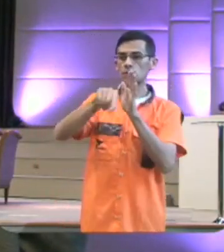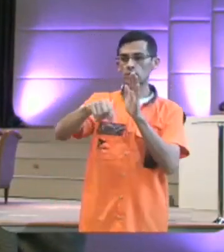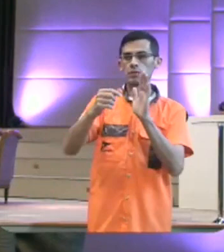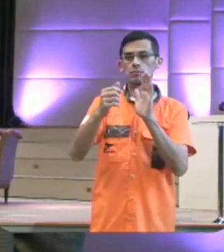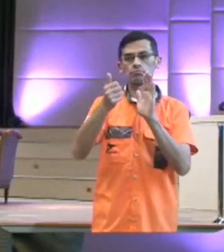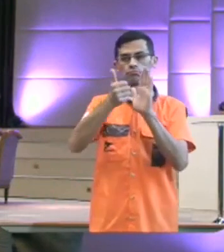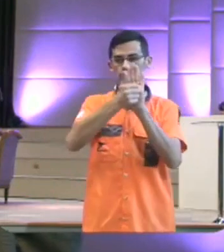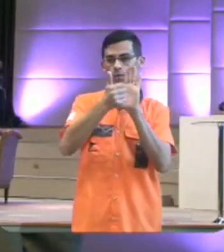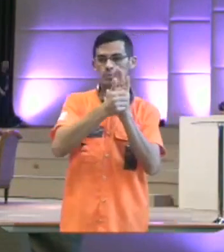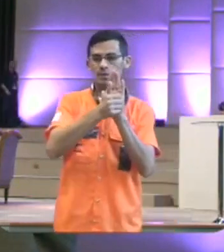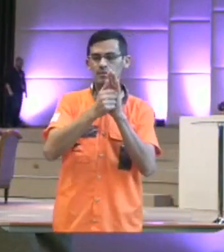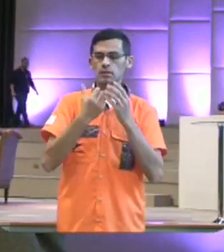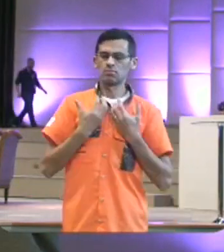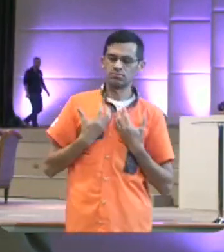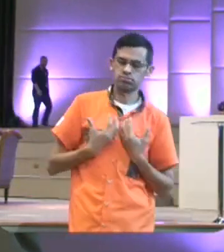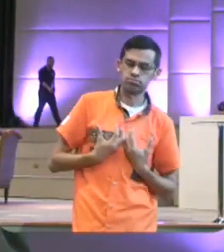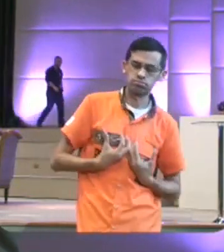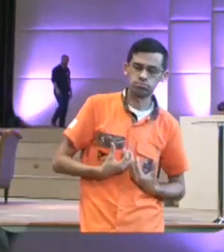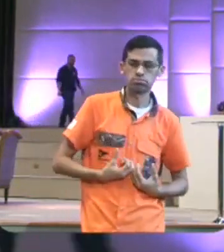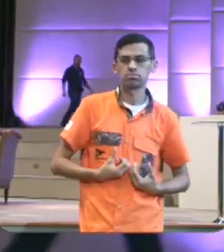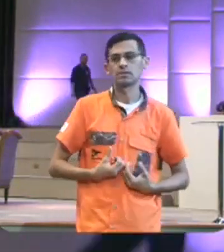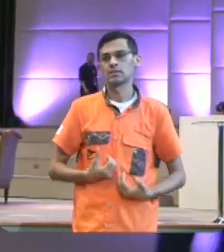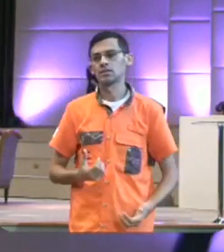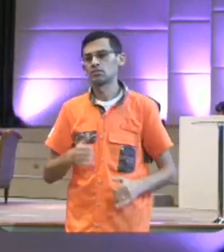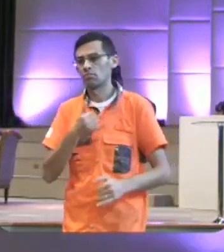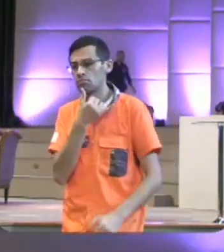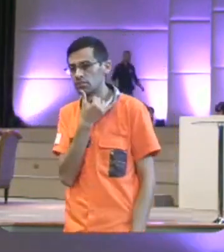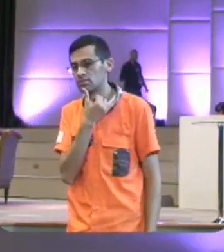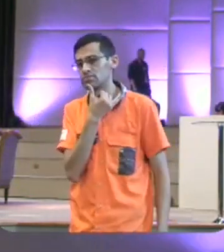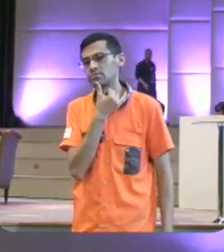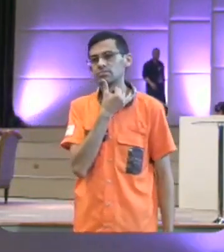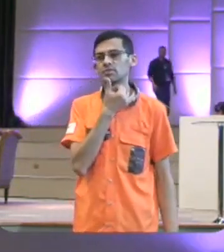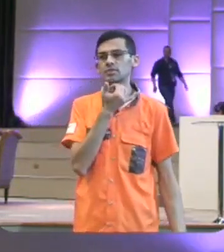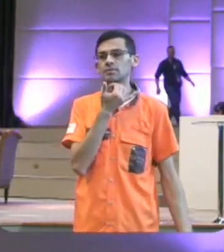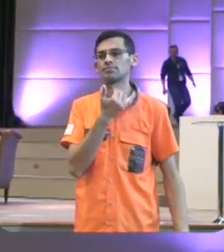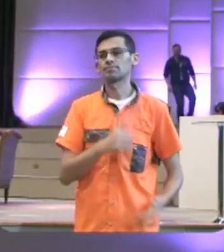aqui cansado, abatido,